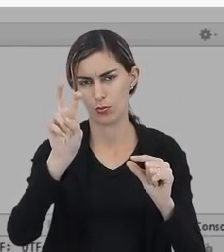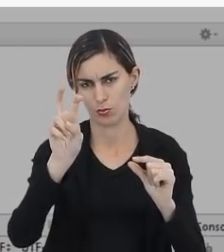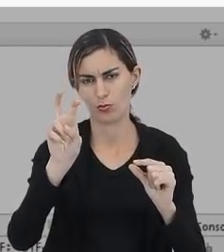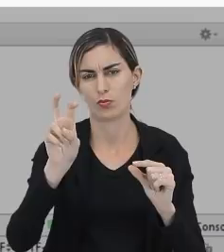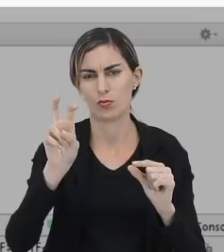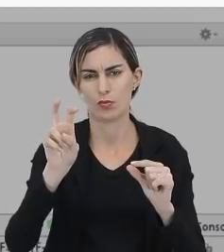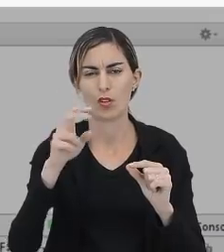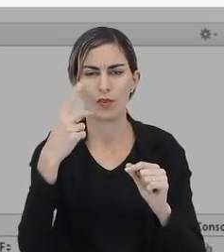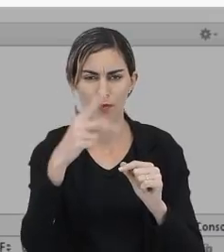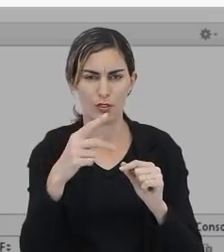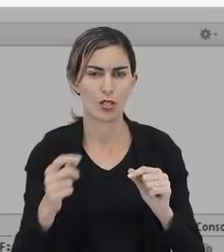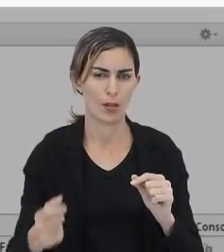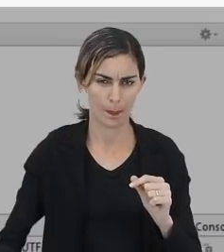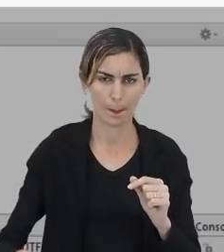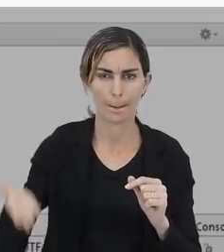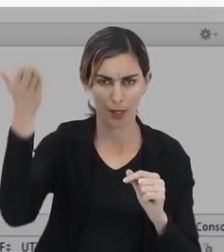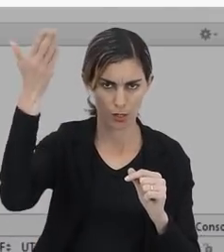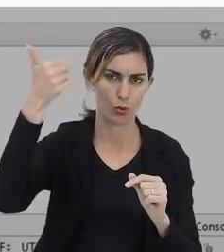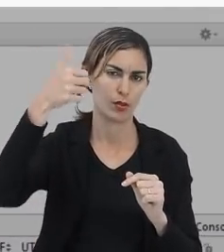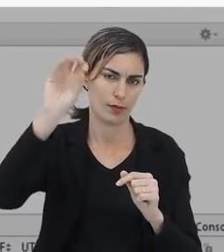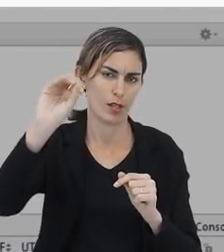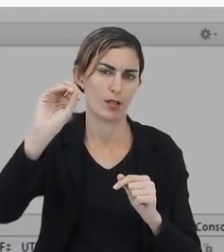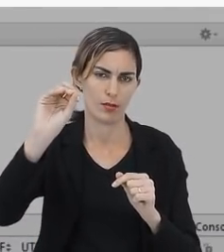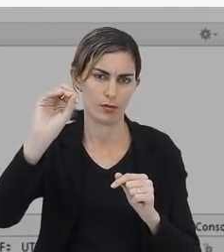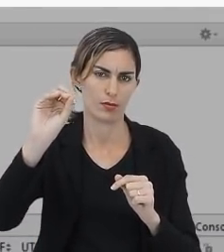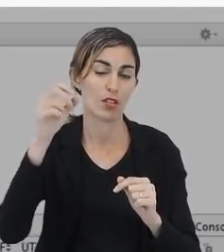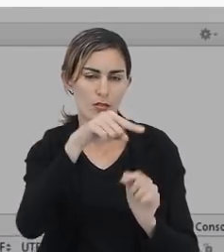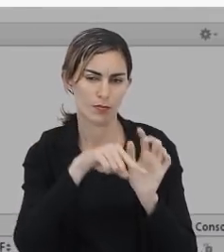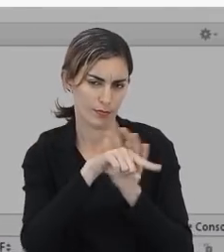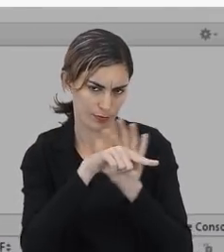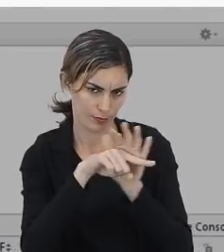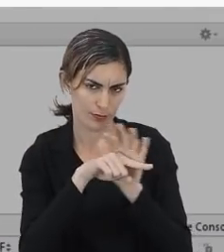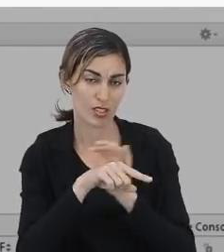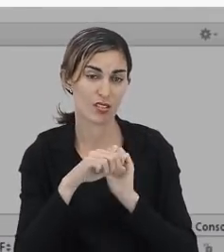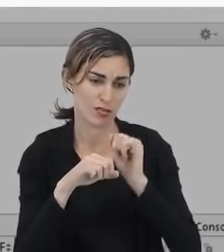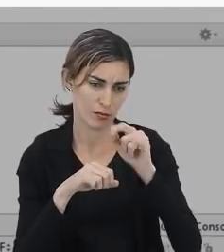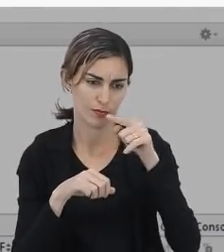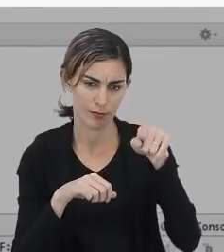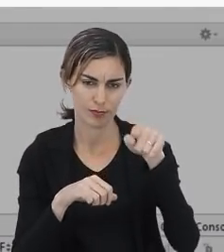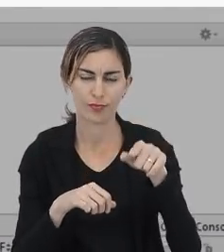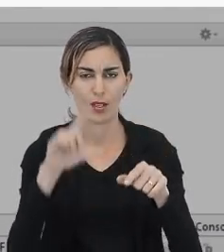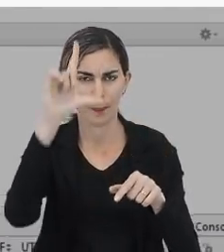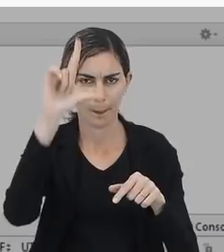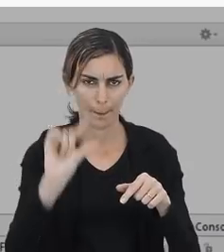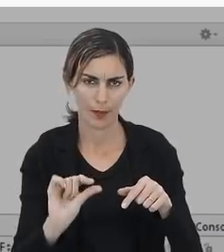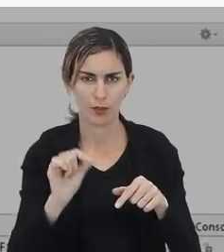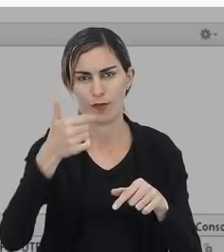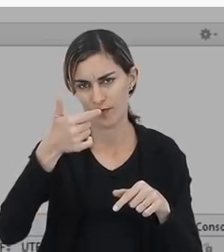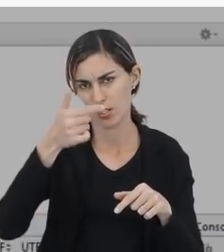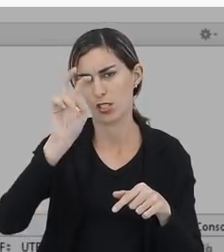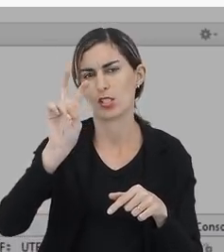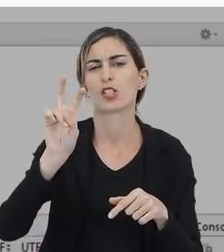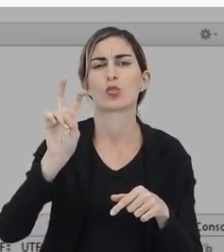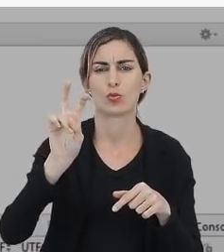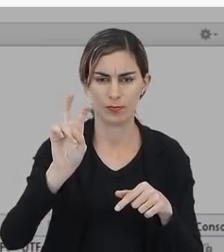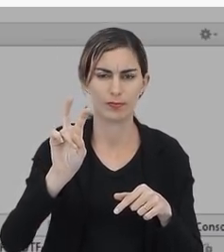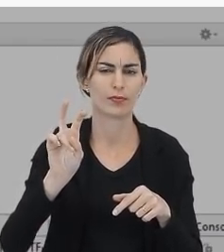25, ou seja, se ele é maior do que 10, aí ele verifica aqui, se ele for menor do